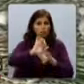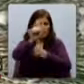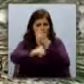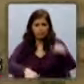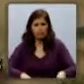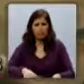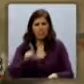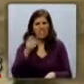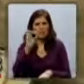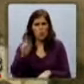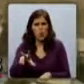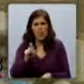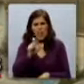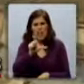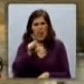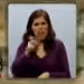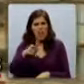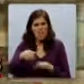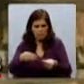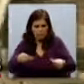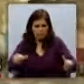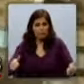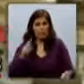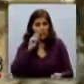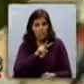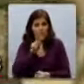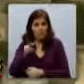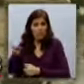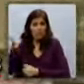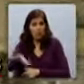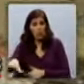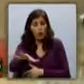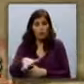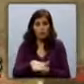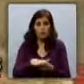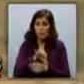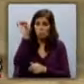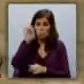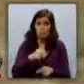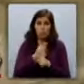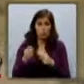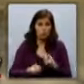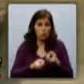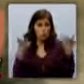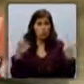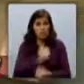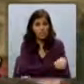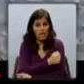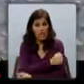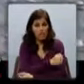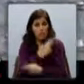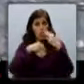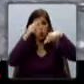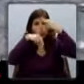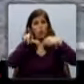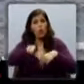famílias, lixo e lama é o que se pode ver agora em muitas zonas do Lobito. A situação é ainda mais grave porque muitas das habitações são construídas